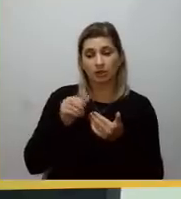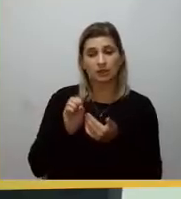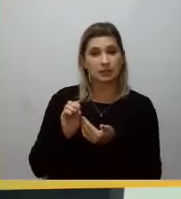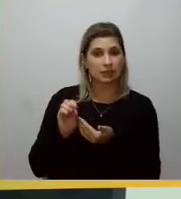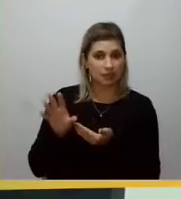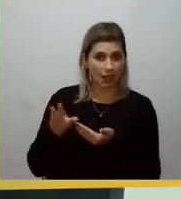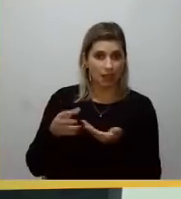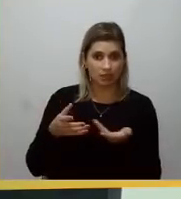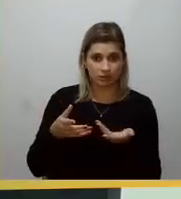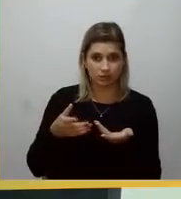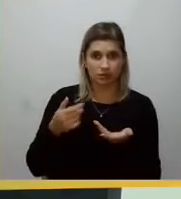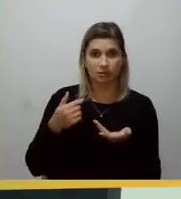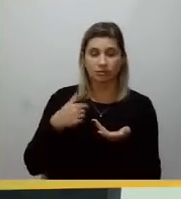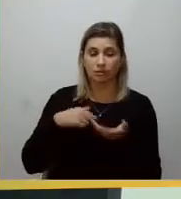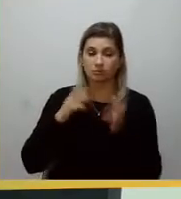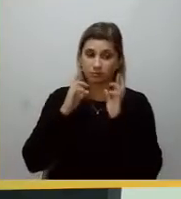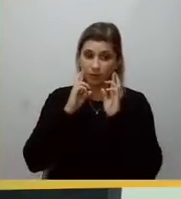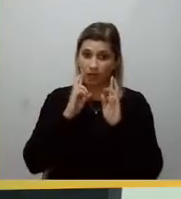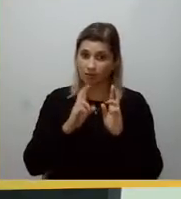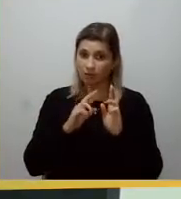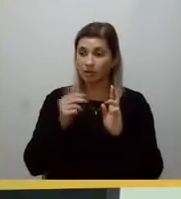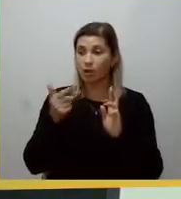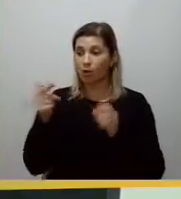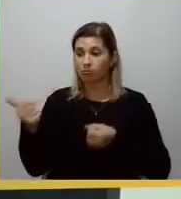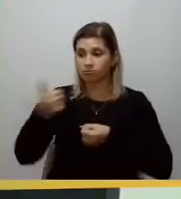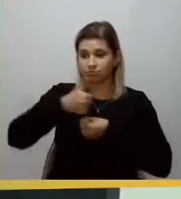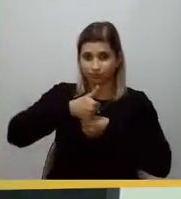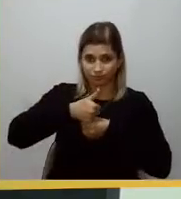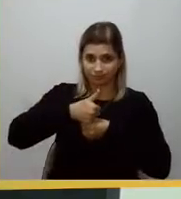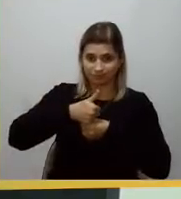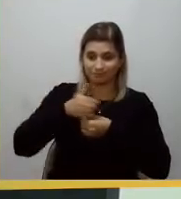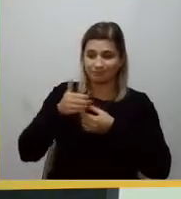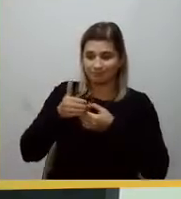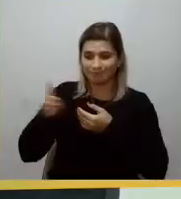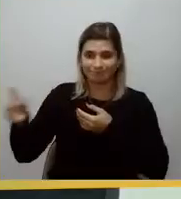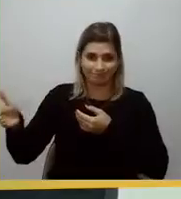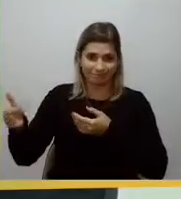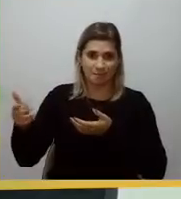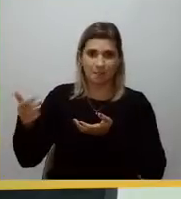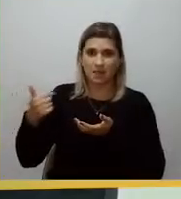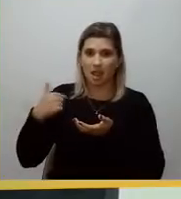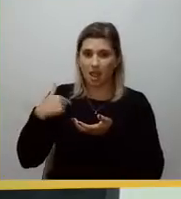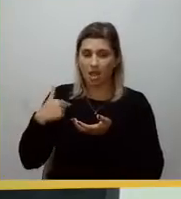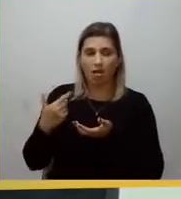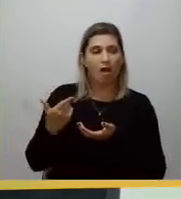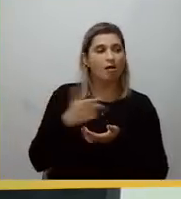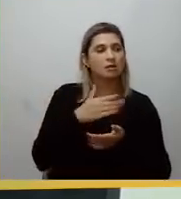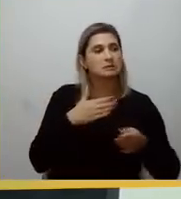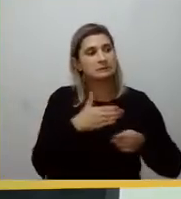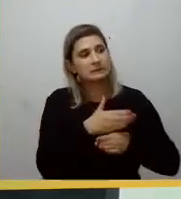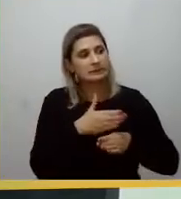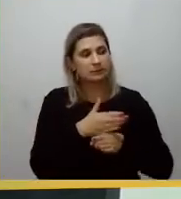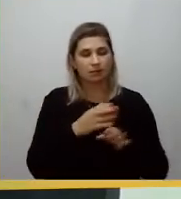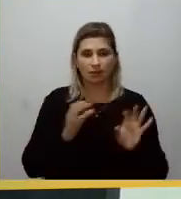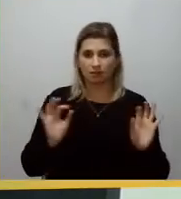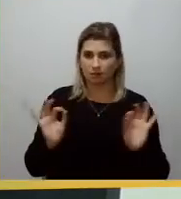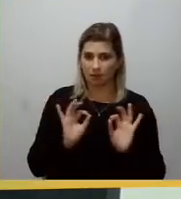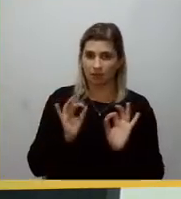gente respeita quem entrou. Né? E a partir daí, eu não faço nenhuma intromissão. Vocês sabem que nos